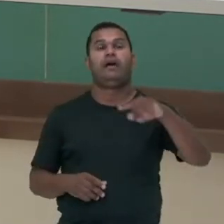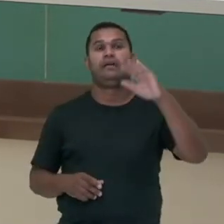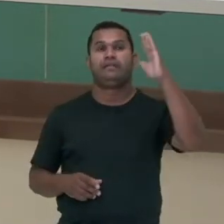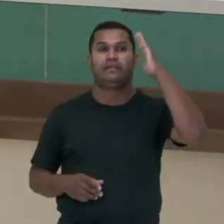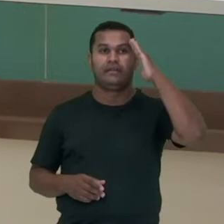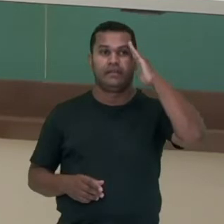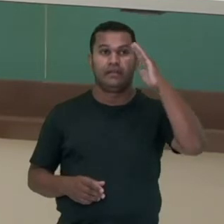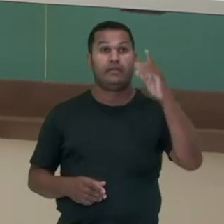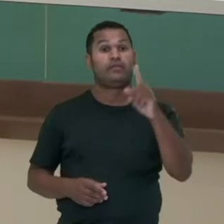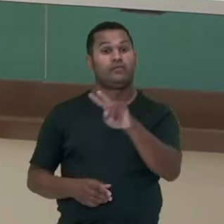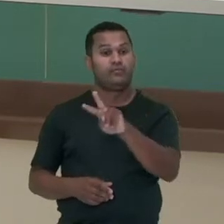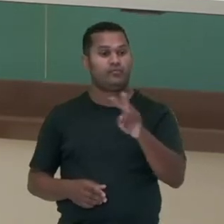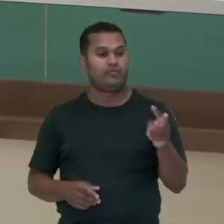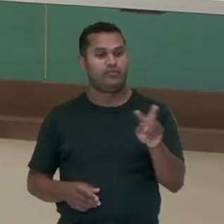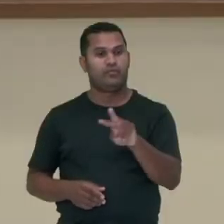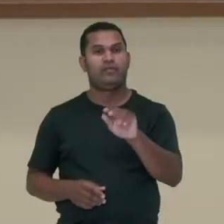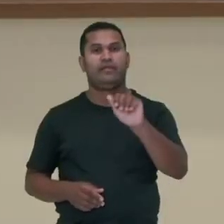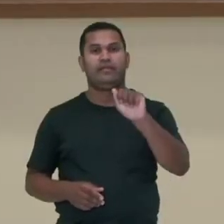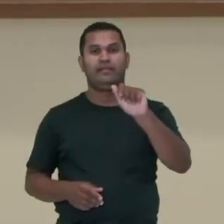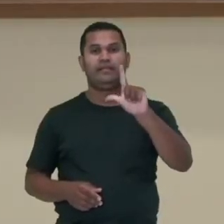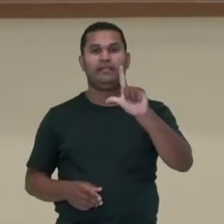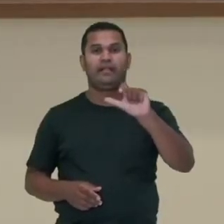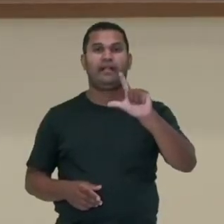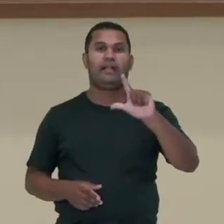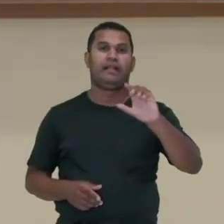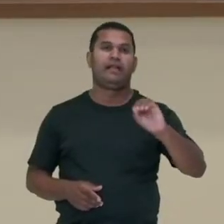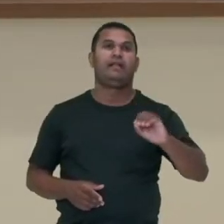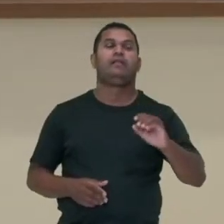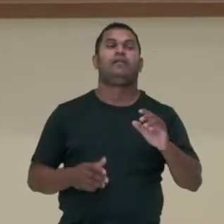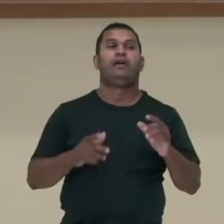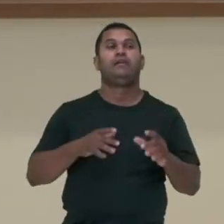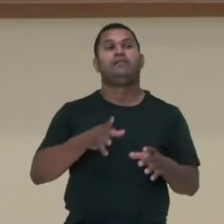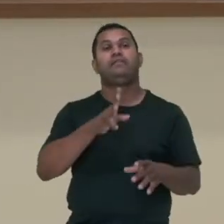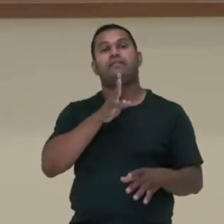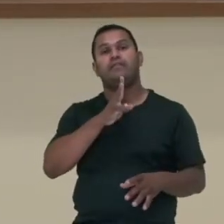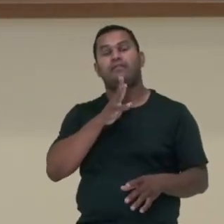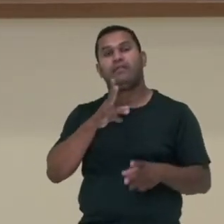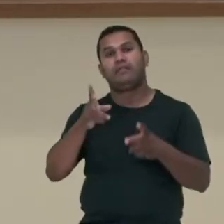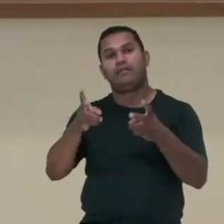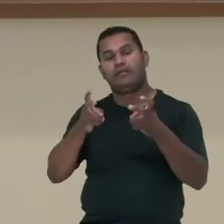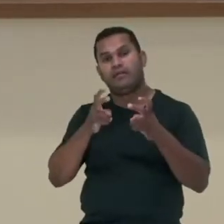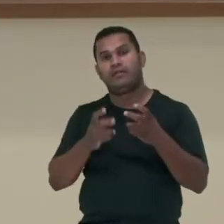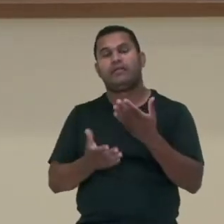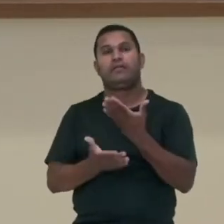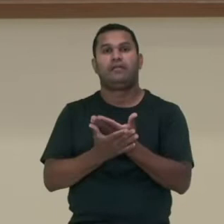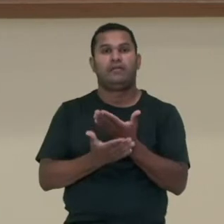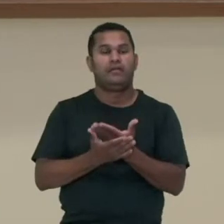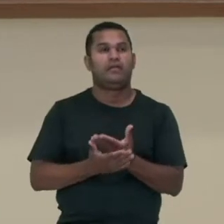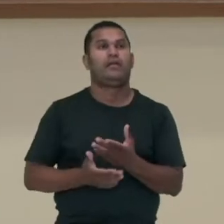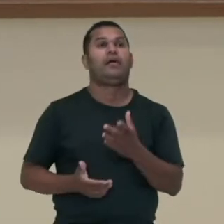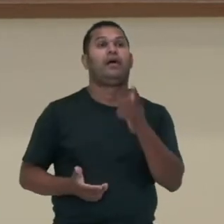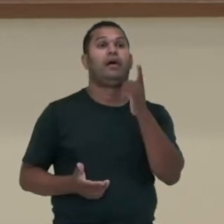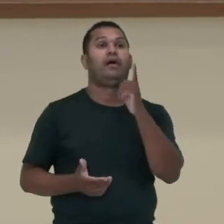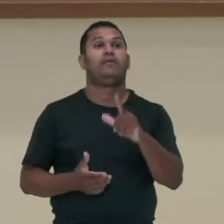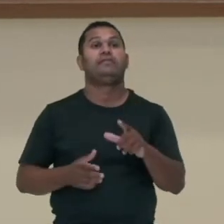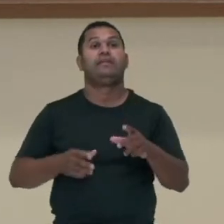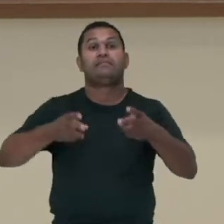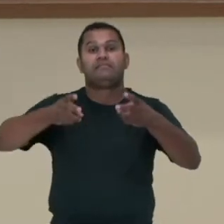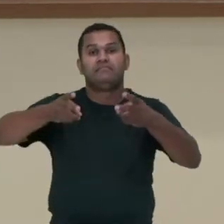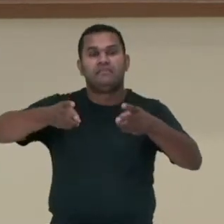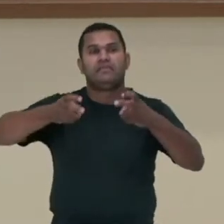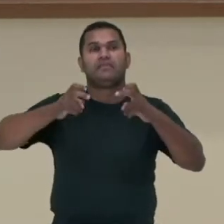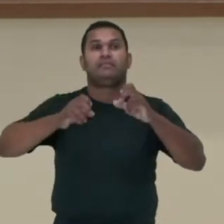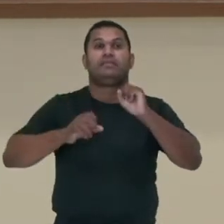para manifestações diferentes. Então, conforme a situação em que ele se manifesta, como ele está organizado, aí vai ter a questão dele